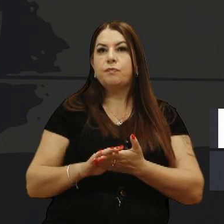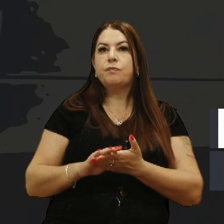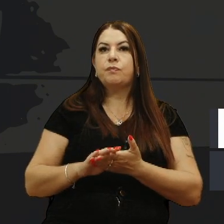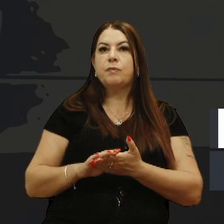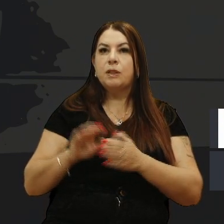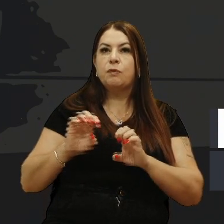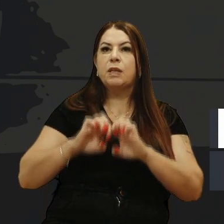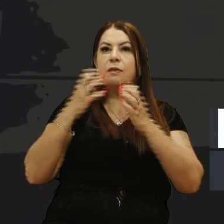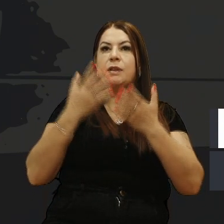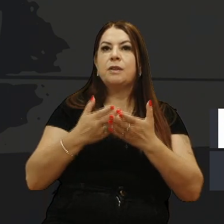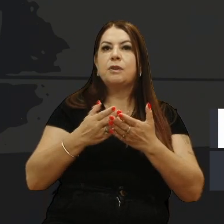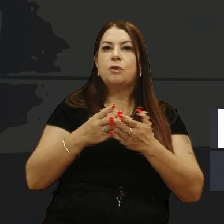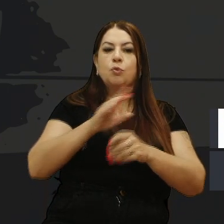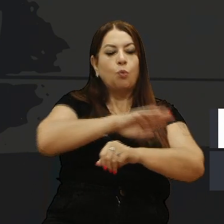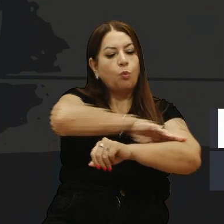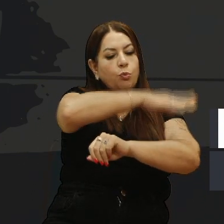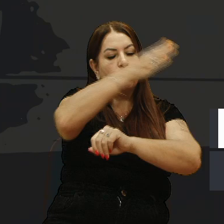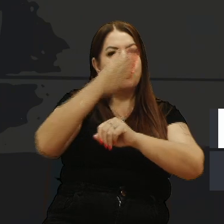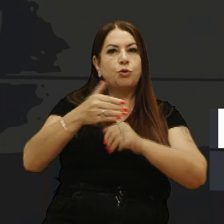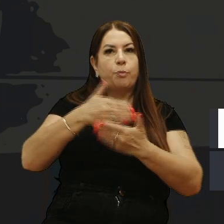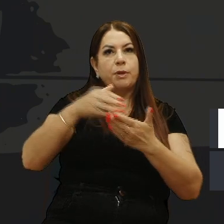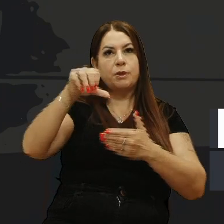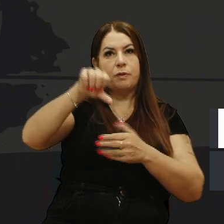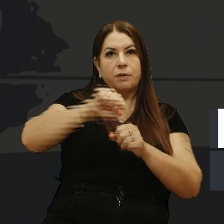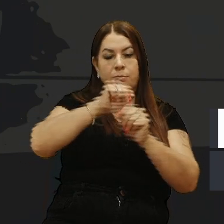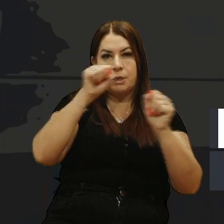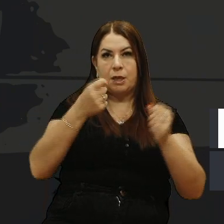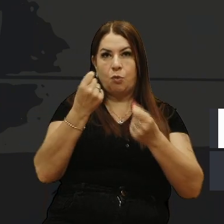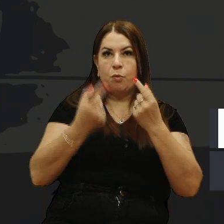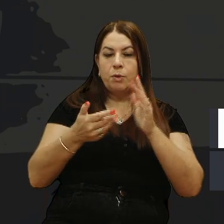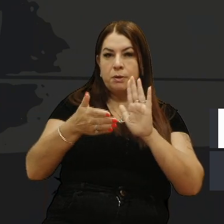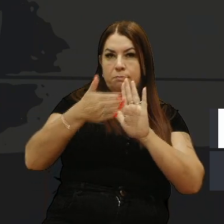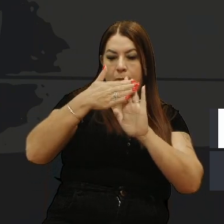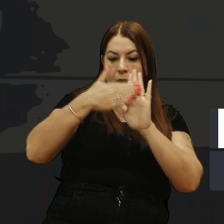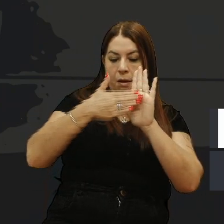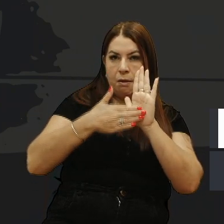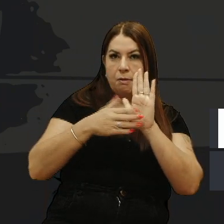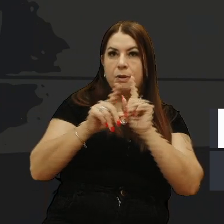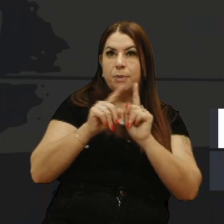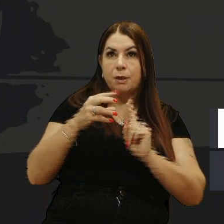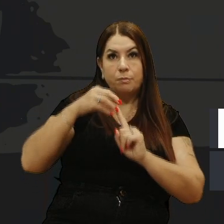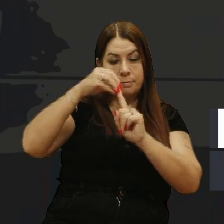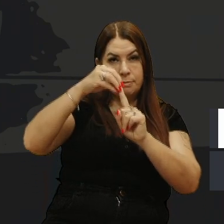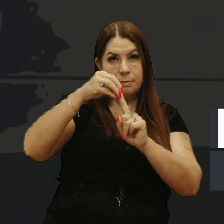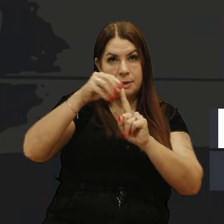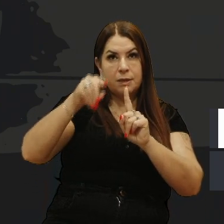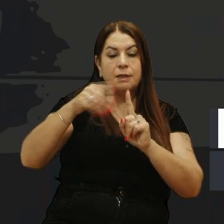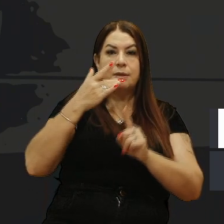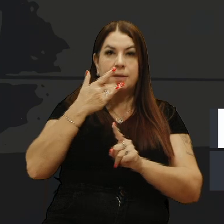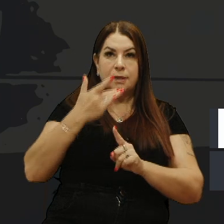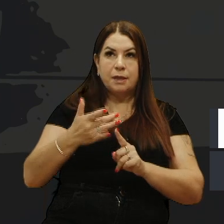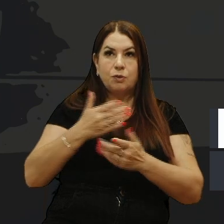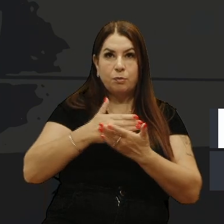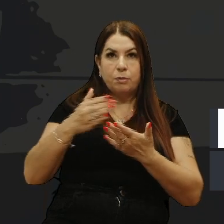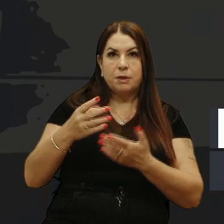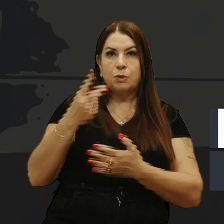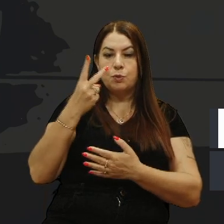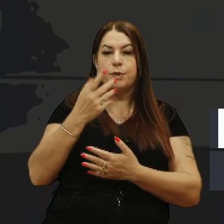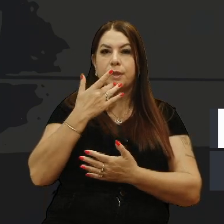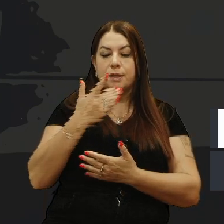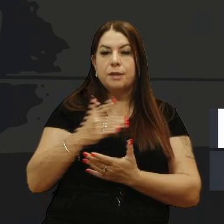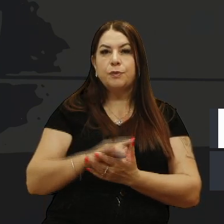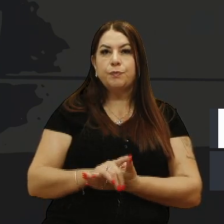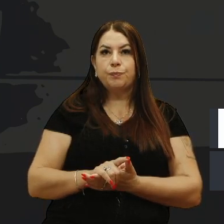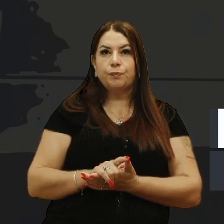um evento de dia inteiro, começa às 9 da manhã, com algumas pautas, e o ponto alto do evento é à tarde, a partir das 14